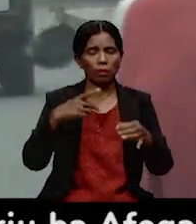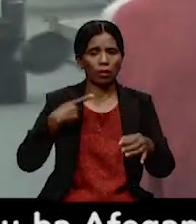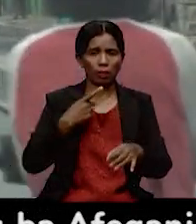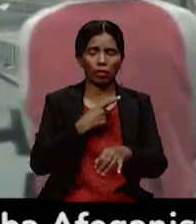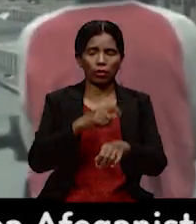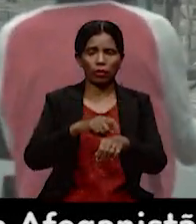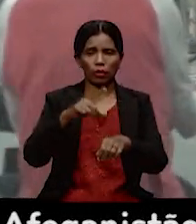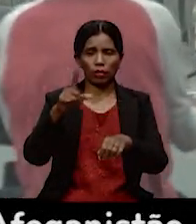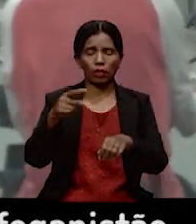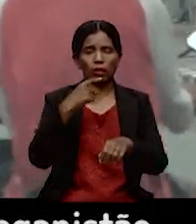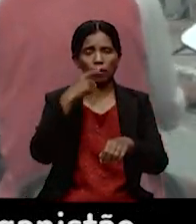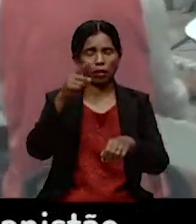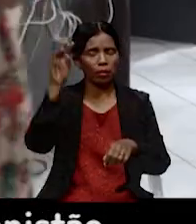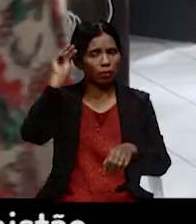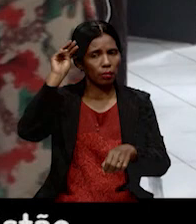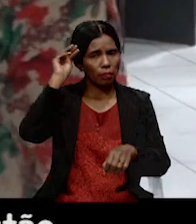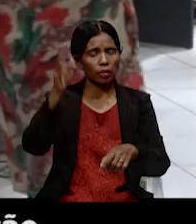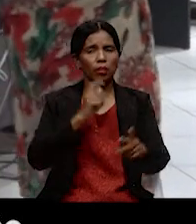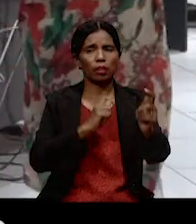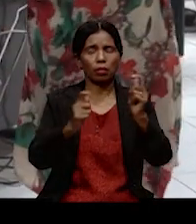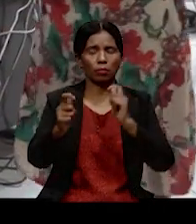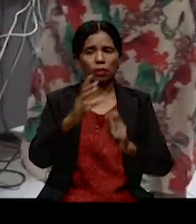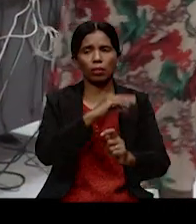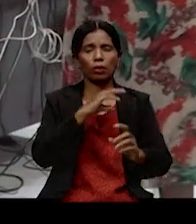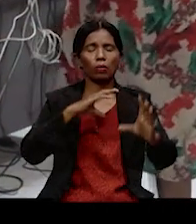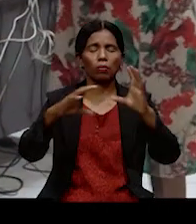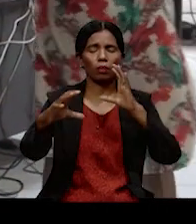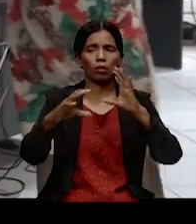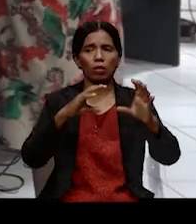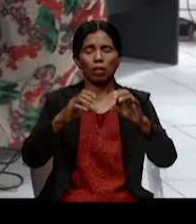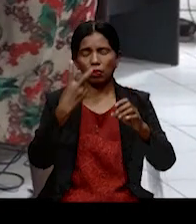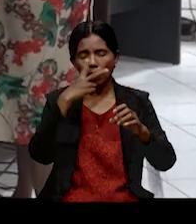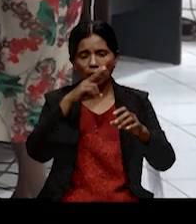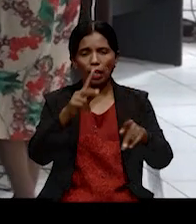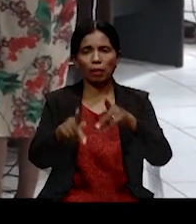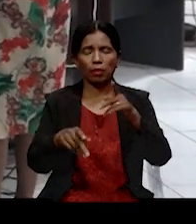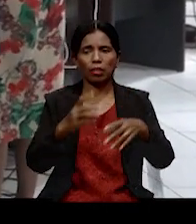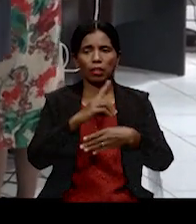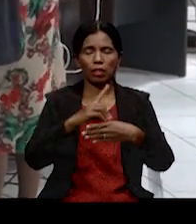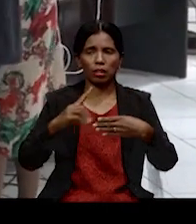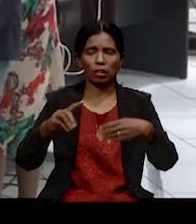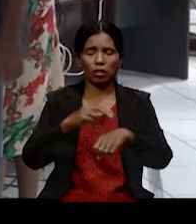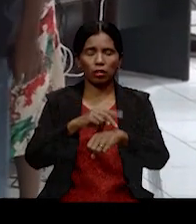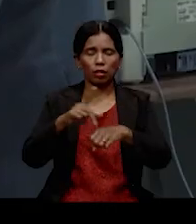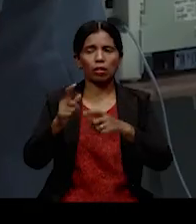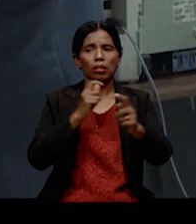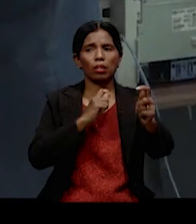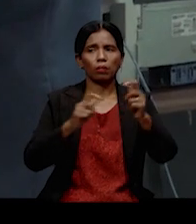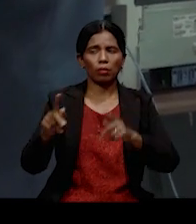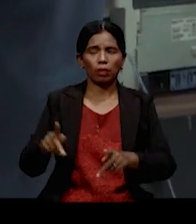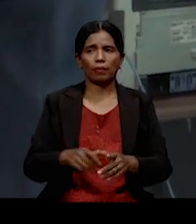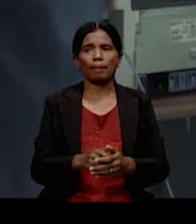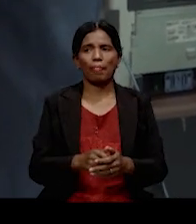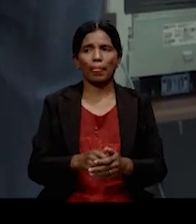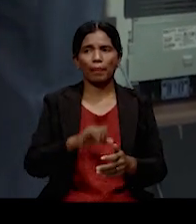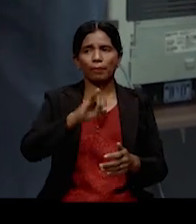Neve Suzereba, ministro Transporte e Comunicação, ato sobre o broker e a Direção Nacional Transporte Terrestre. João